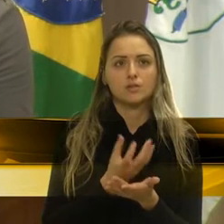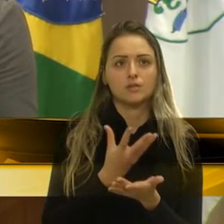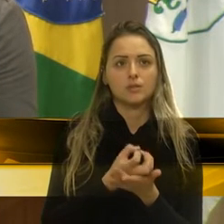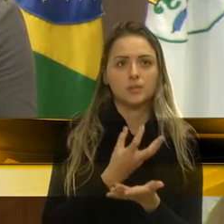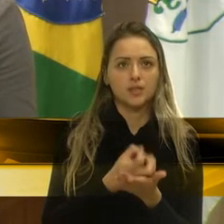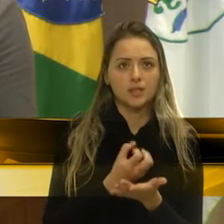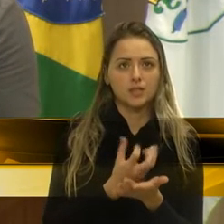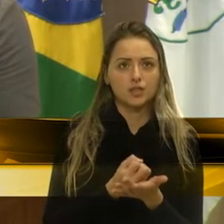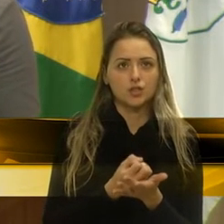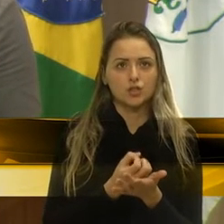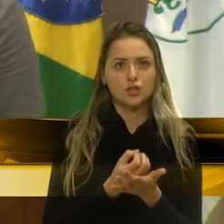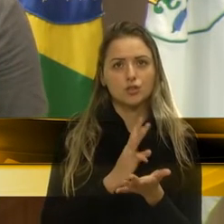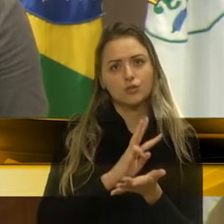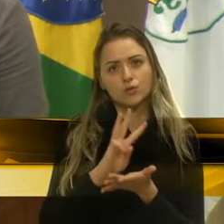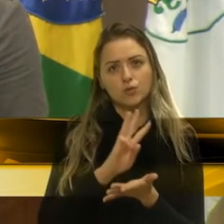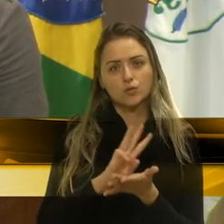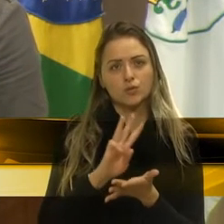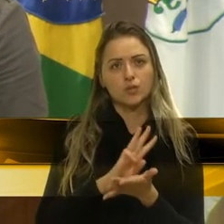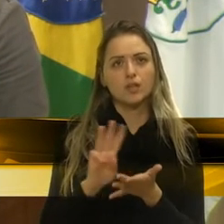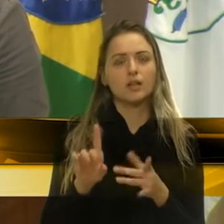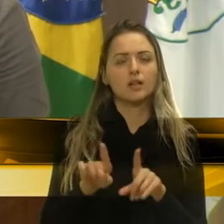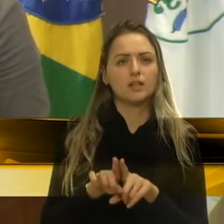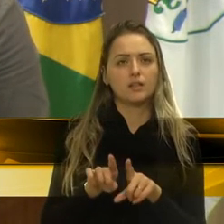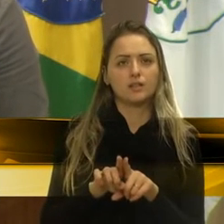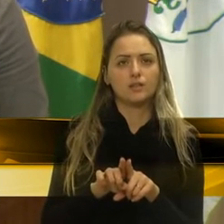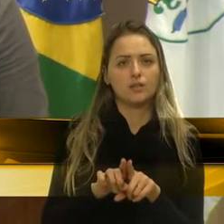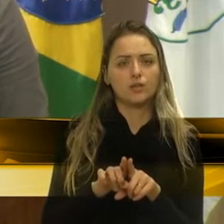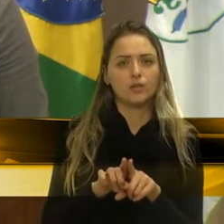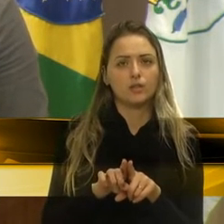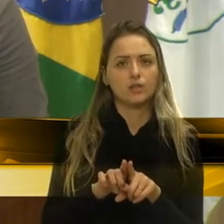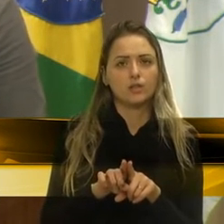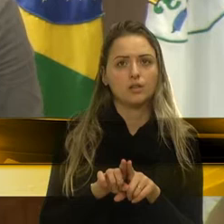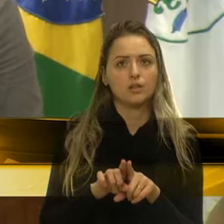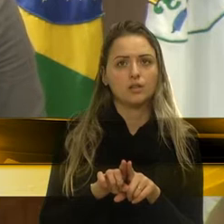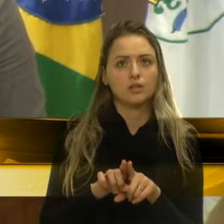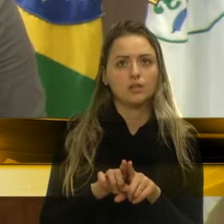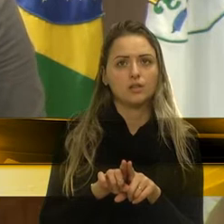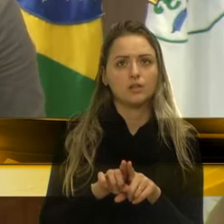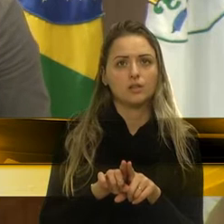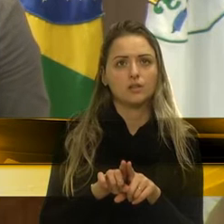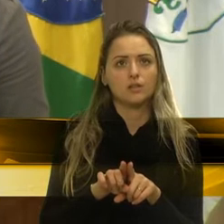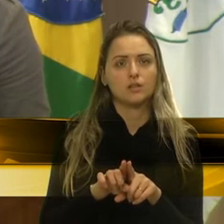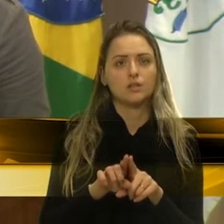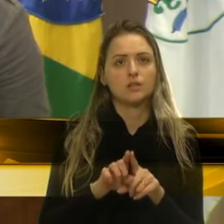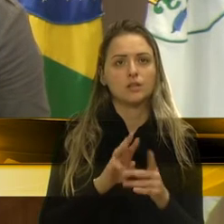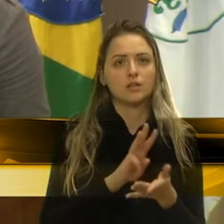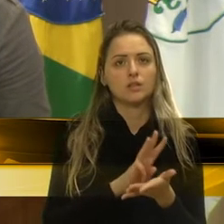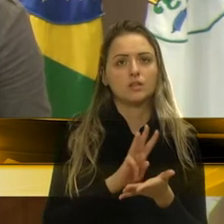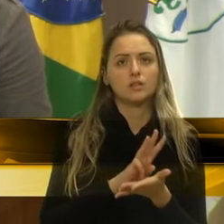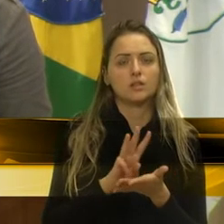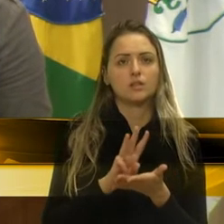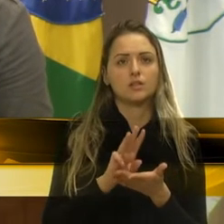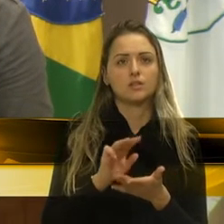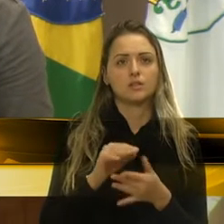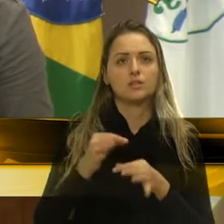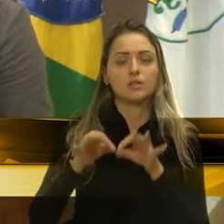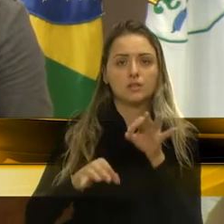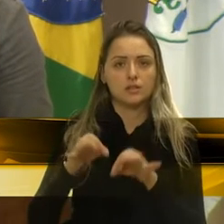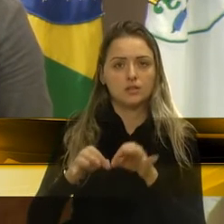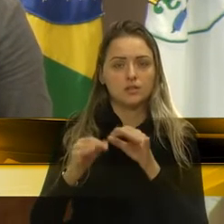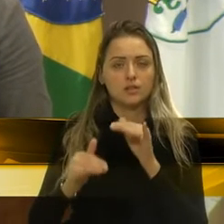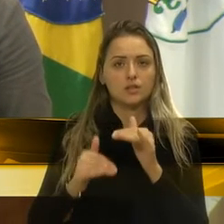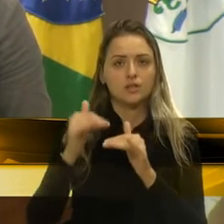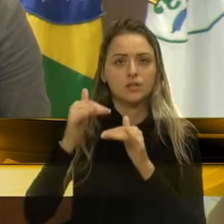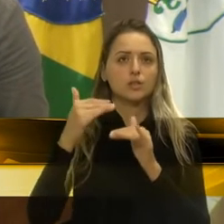de chat, né, que seria o Telegram, entre o juiz Moro, é, e o Dallagnol,